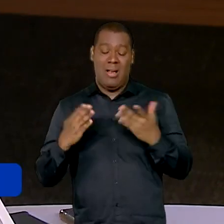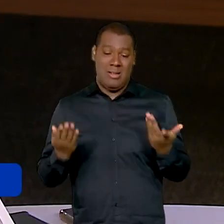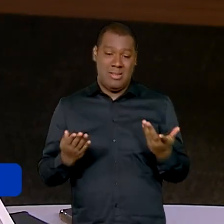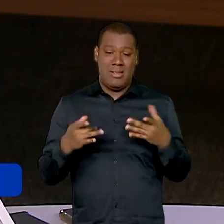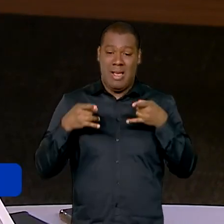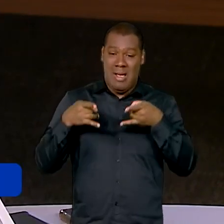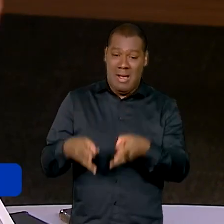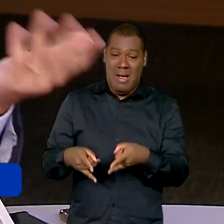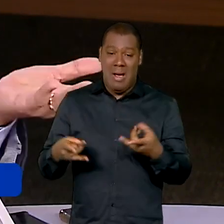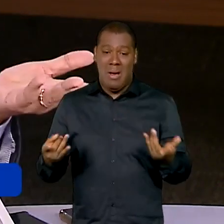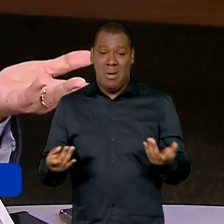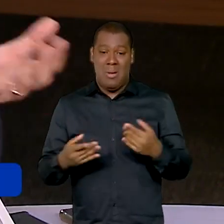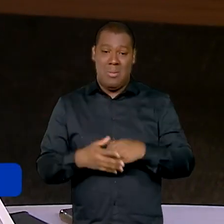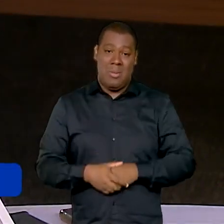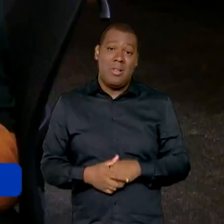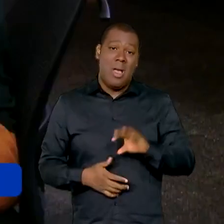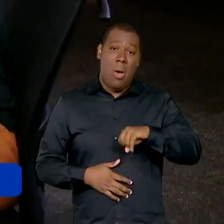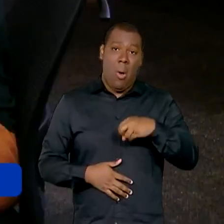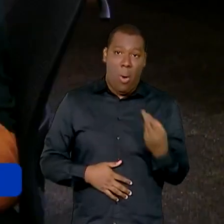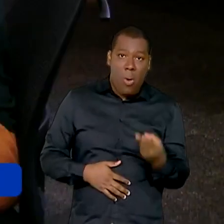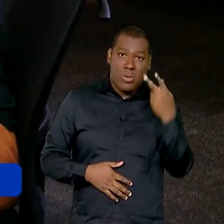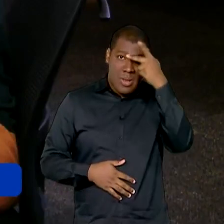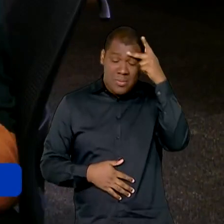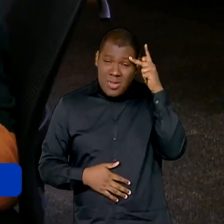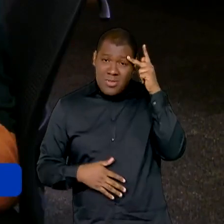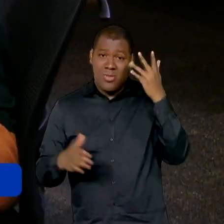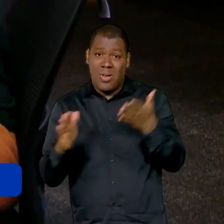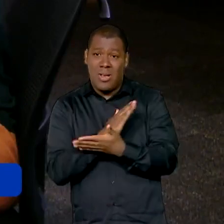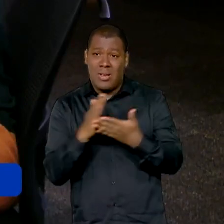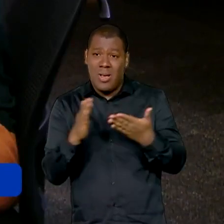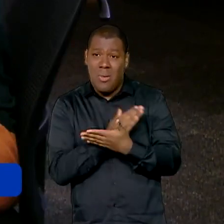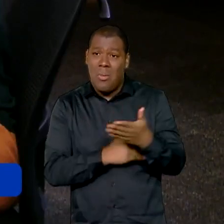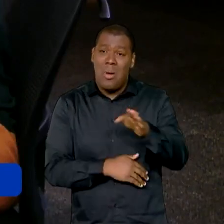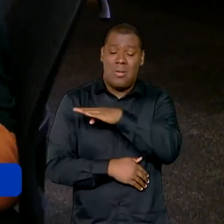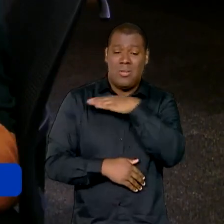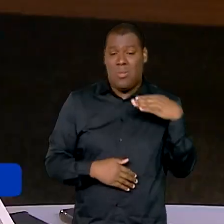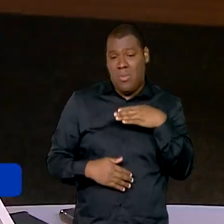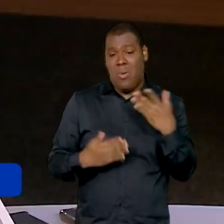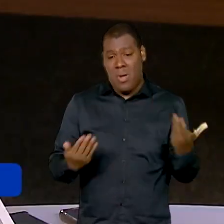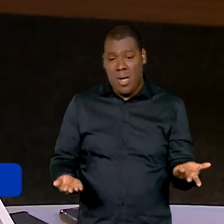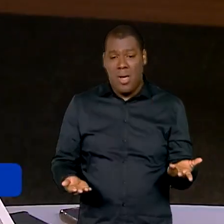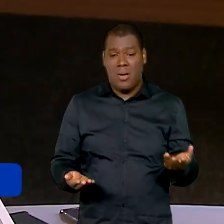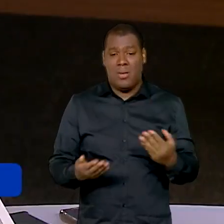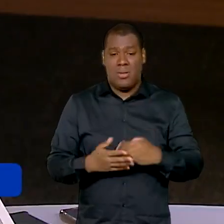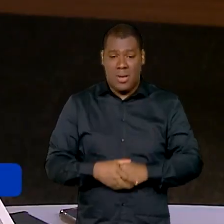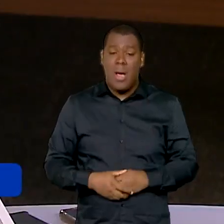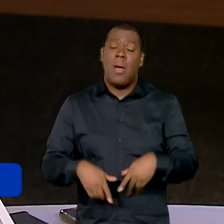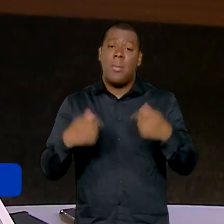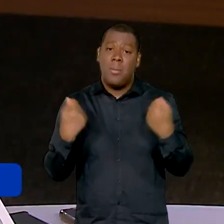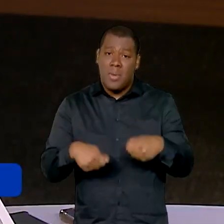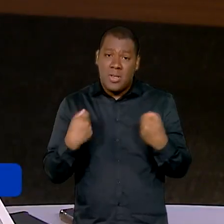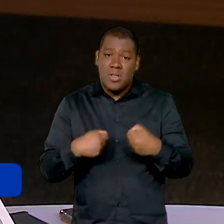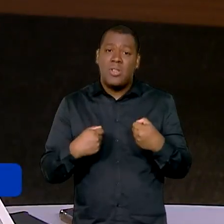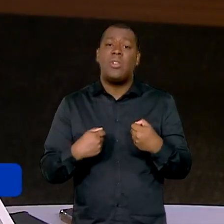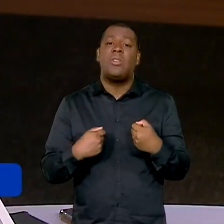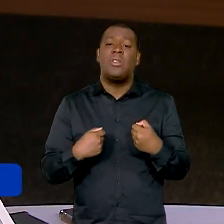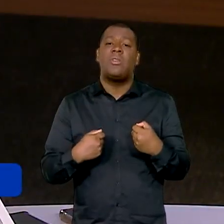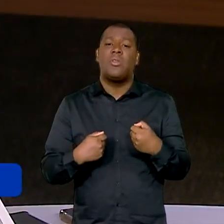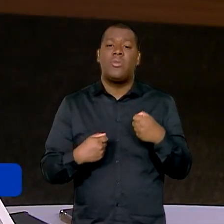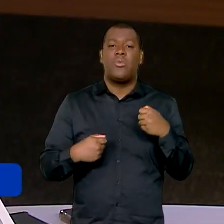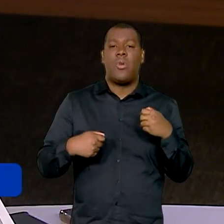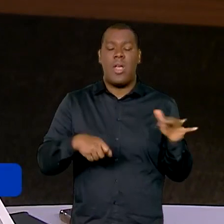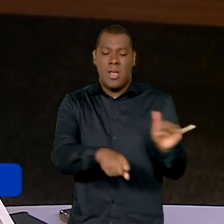tragédia maior que termina perdendo a vida de alguém, o que é mais dramático e, portanto, nós temos que cuidar para que isso seja